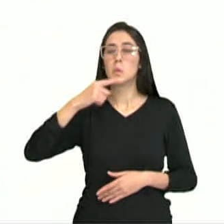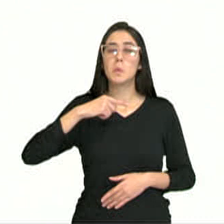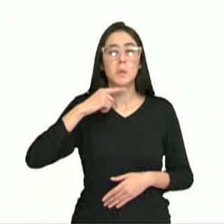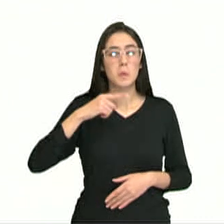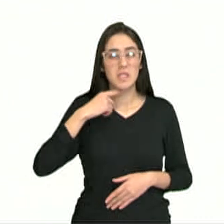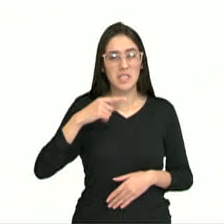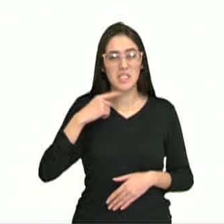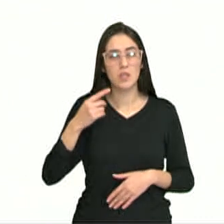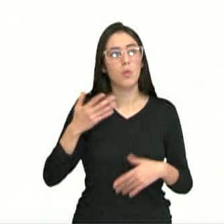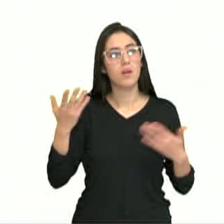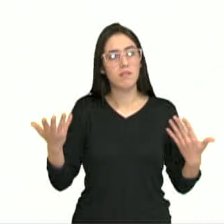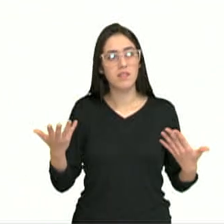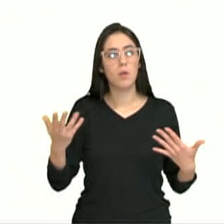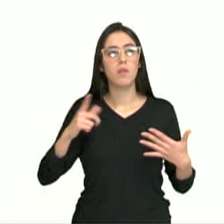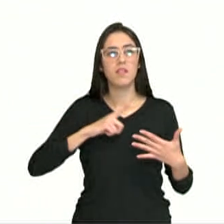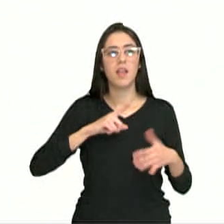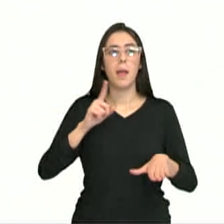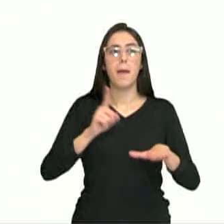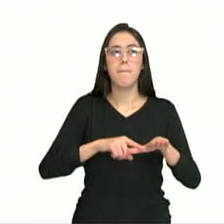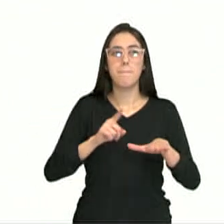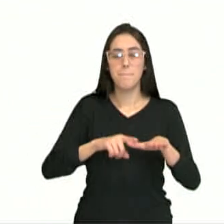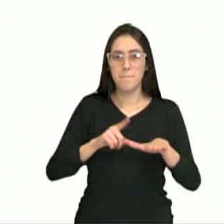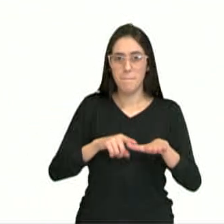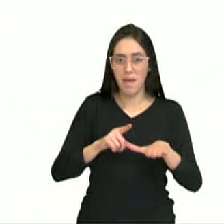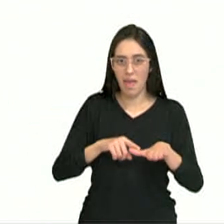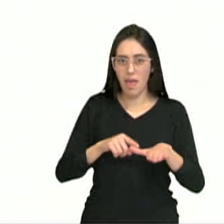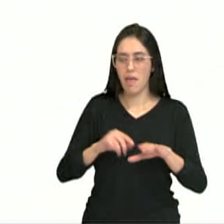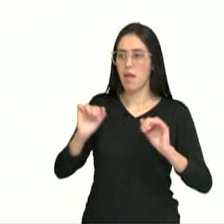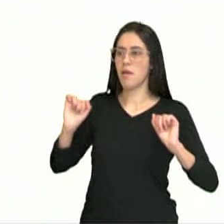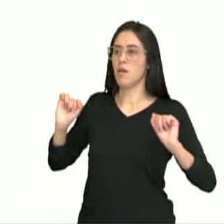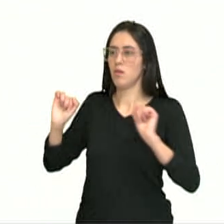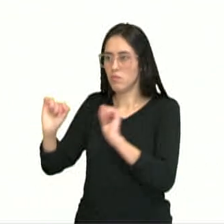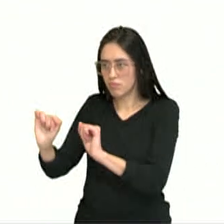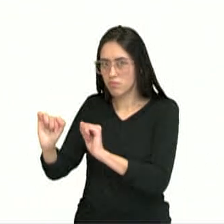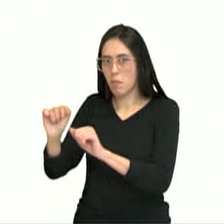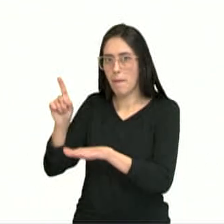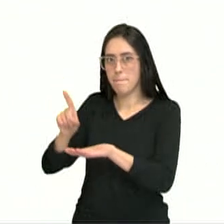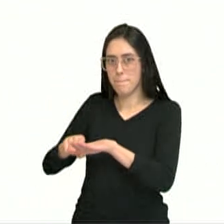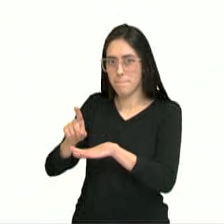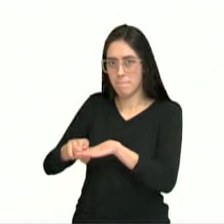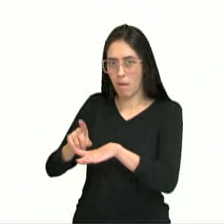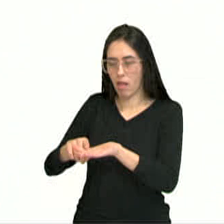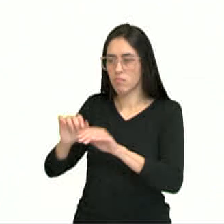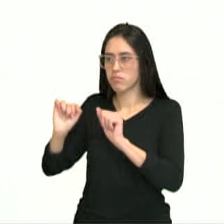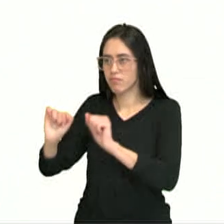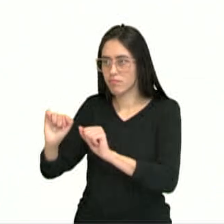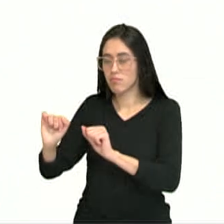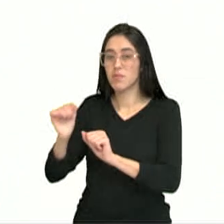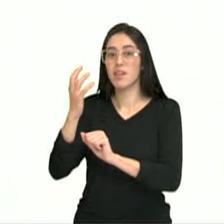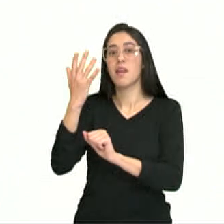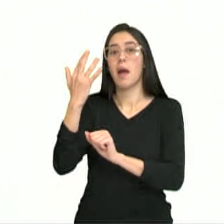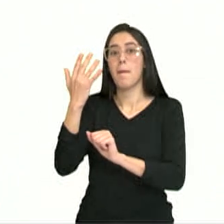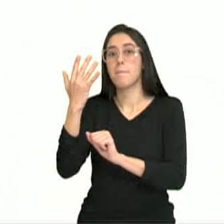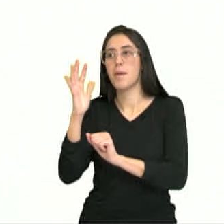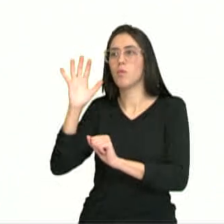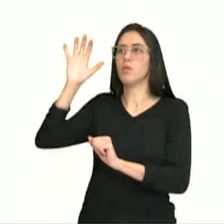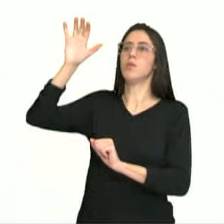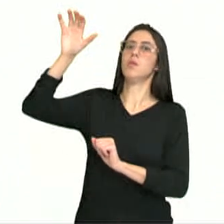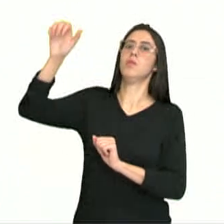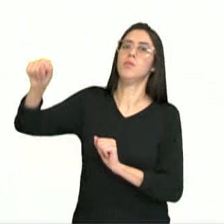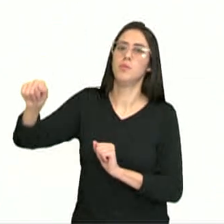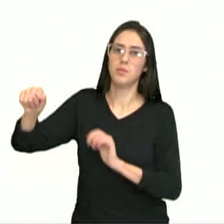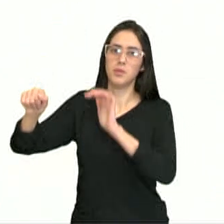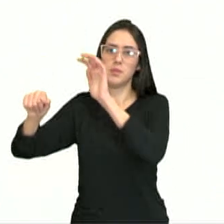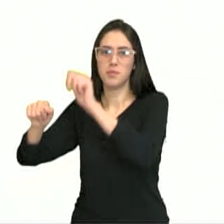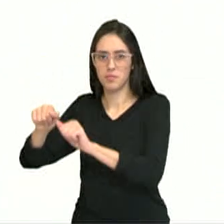precisão. Um dos pés toca primeiro na parede para amortecer um pouco do impacto e uma das mãos é colocada em